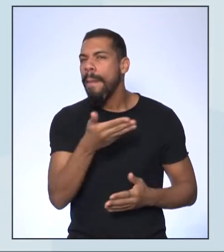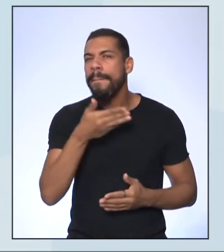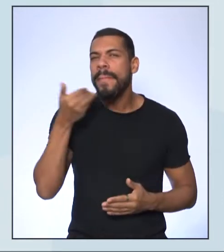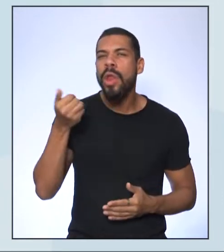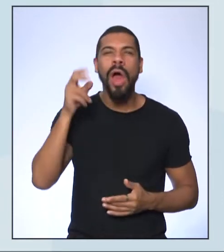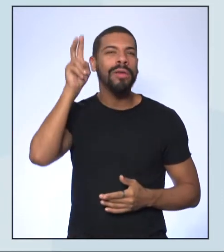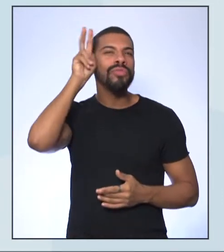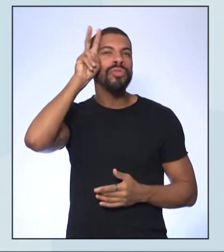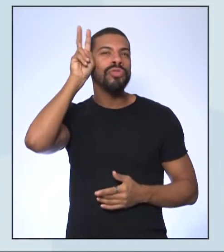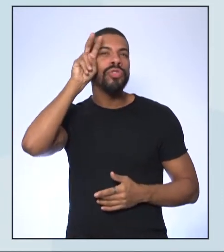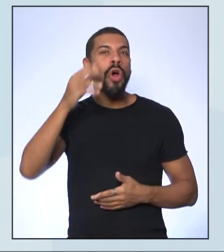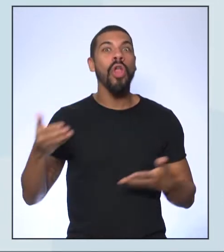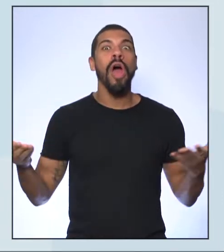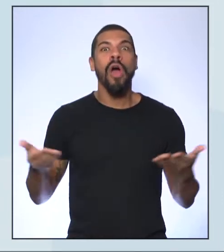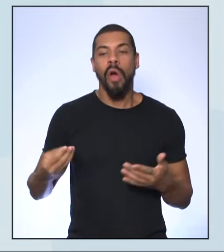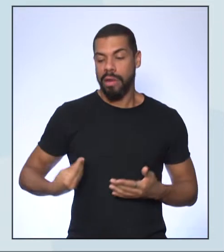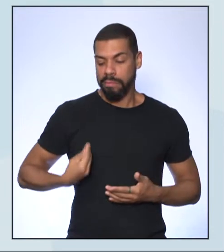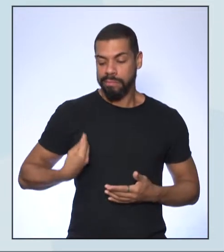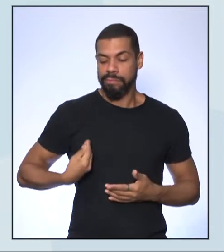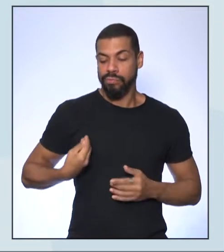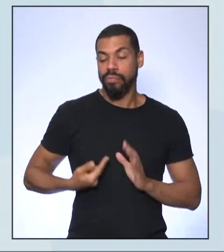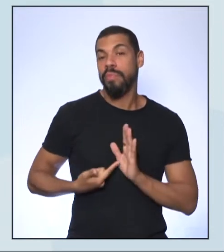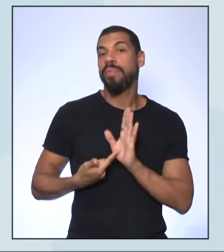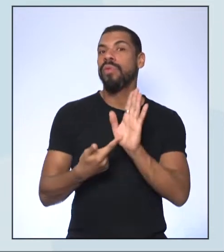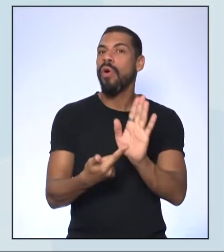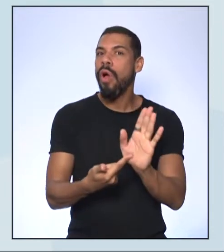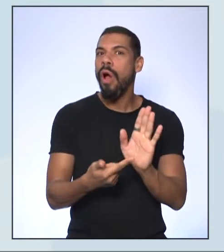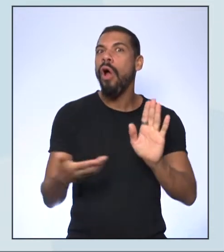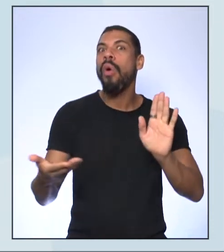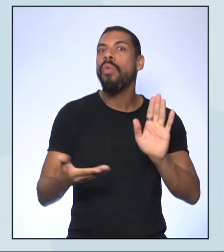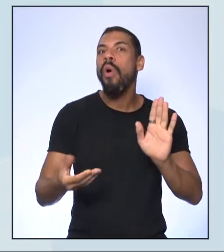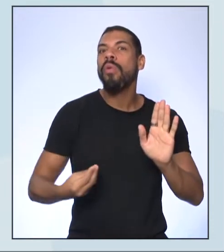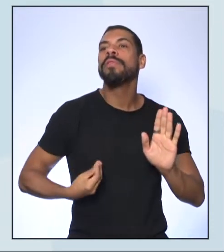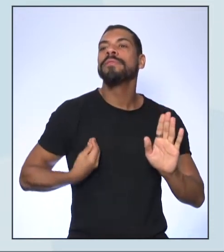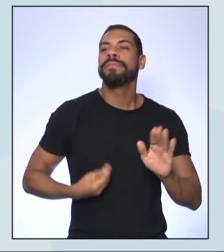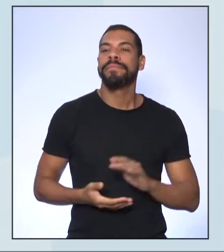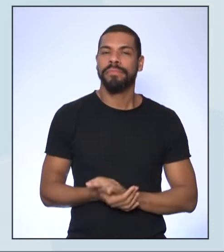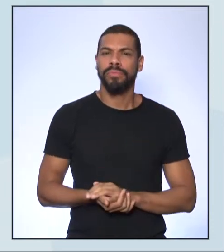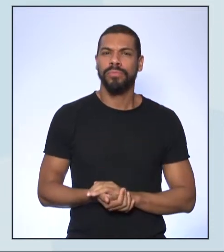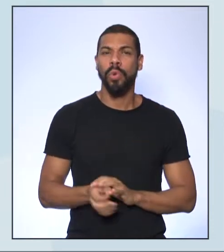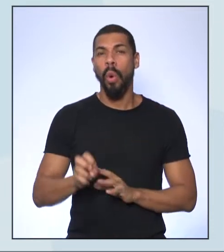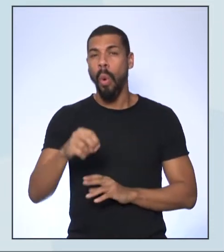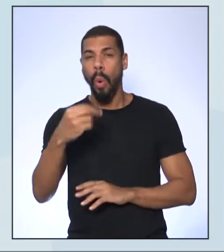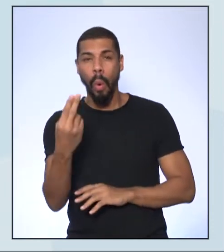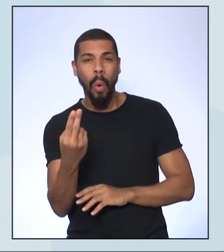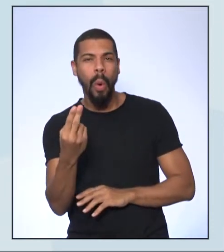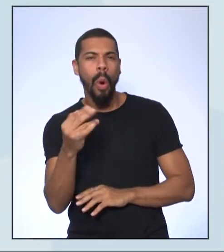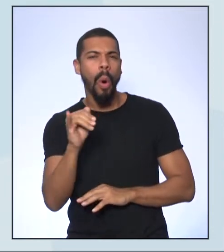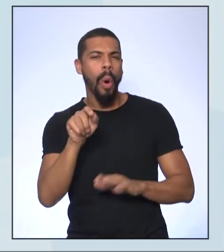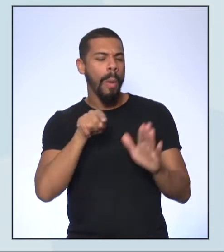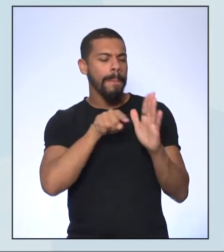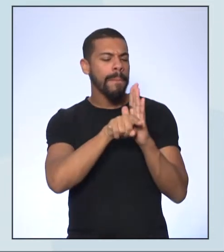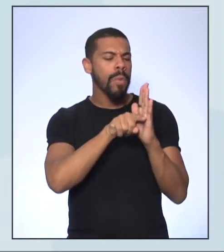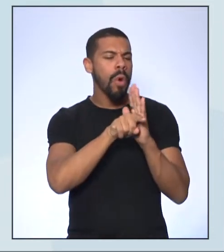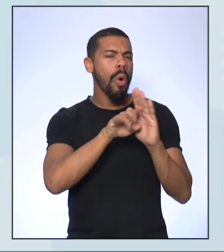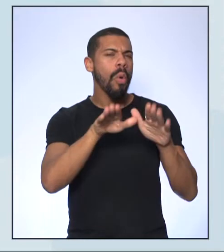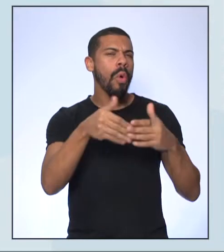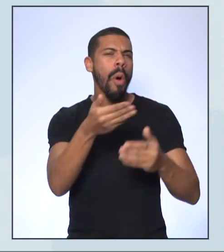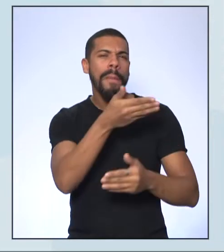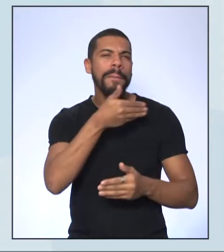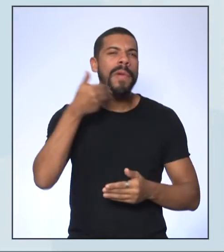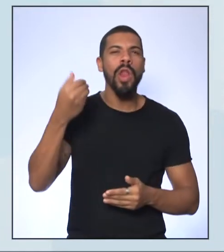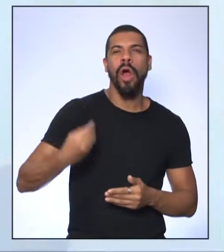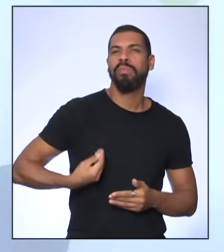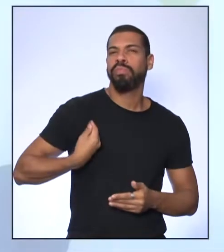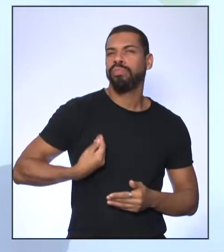história para se contar agora? Qual que seria a melhor história para contar? Ou outra pergunta, né? Qual que é a melhor história da sua vida? Eu sei que